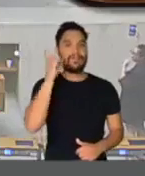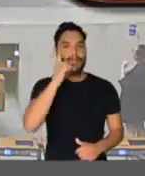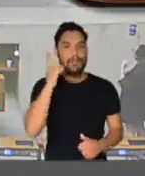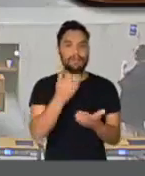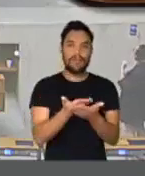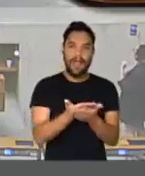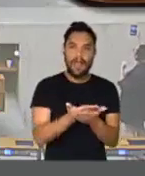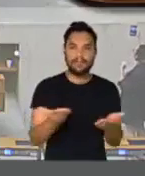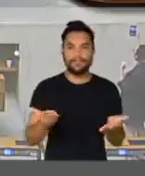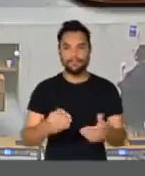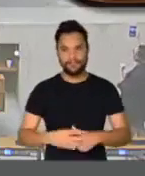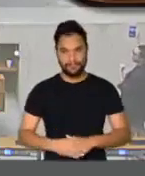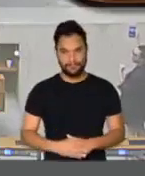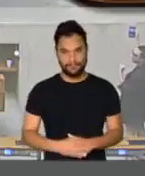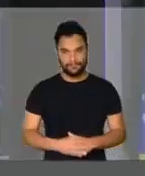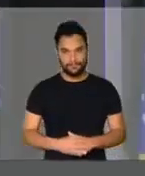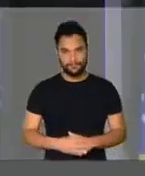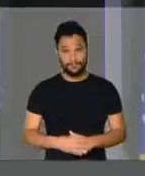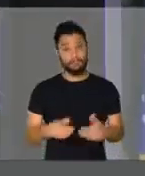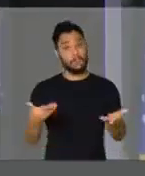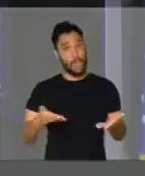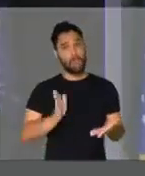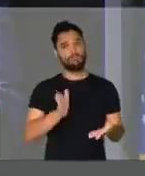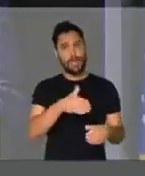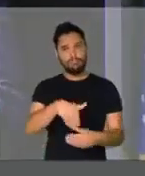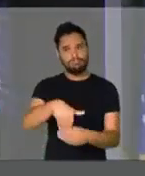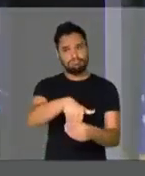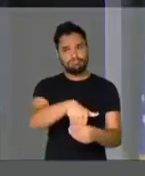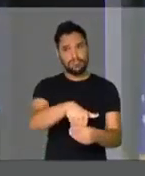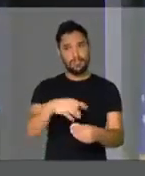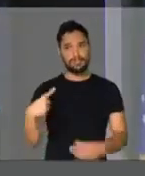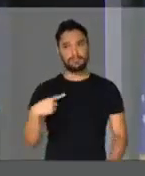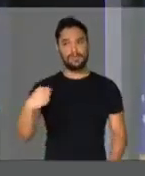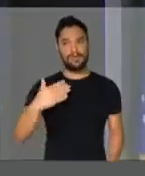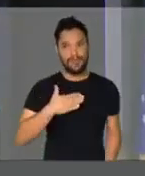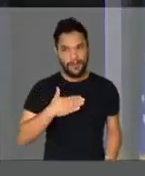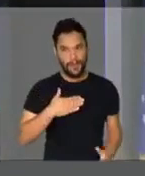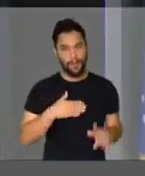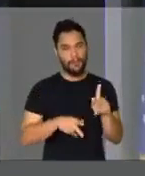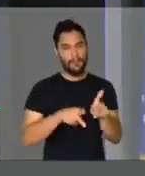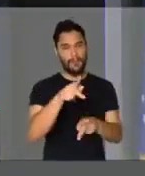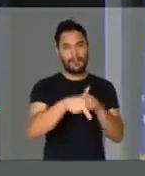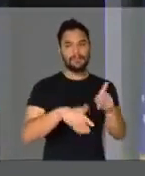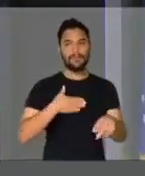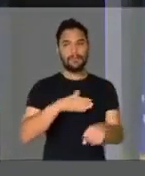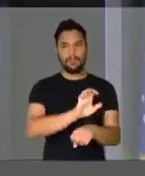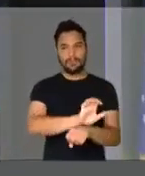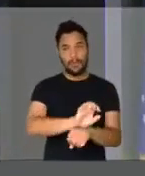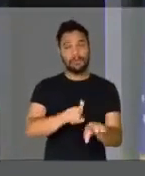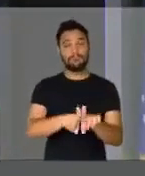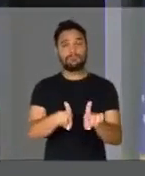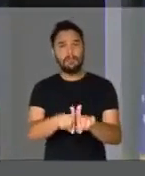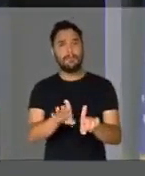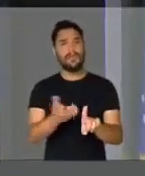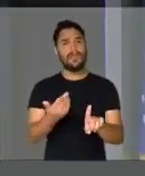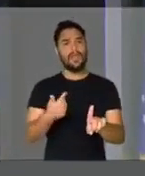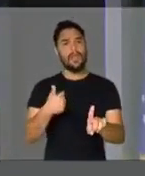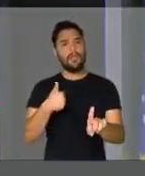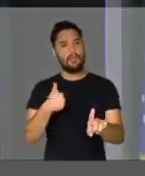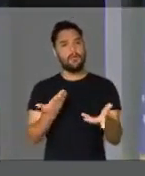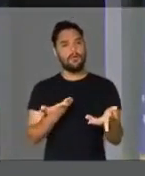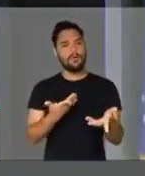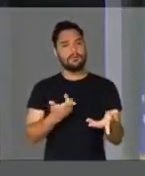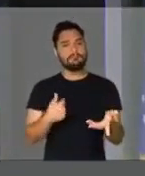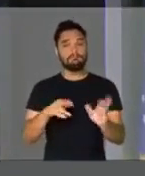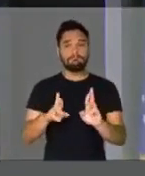eminentes pares, eleitos soberanamente pelo voto popular, representantes dos anseios mais profundos da gente